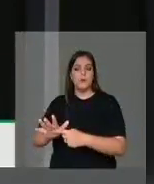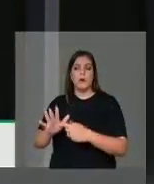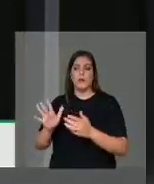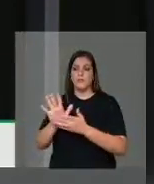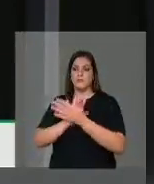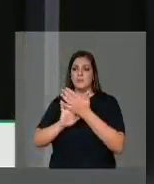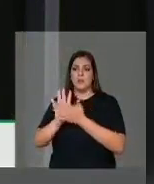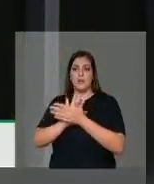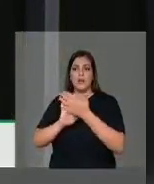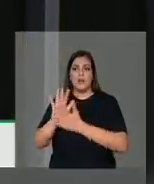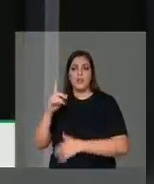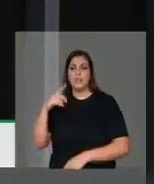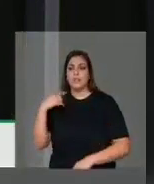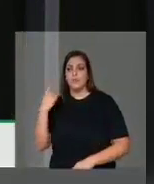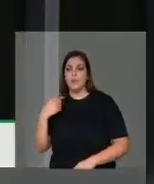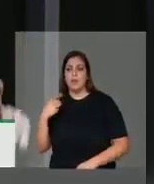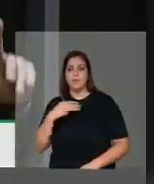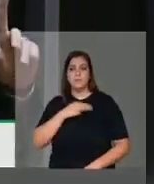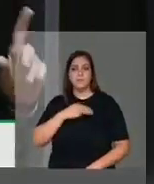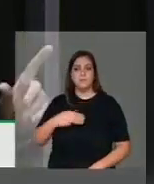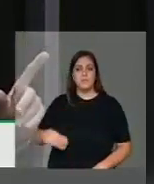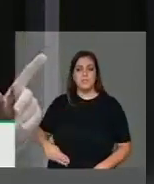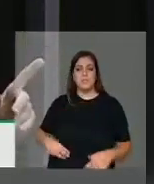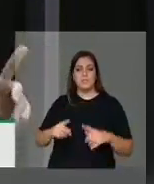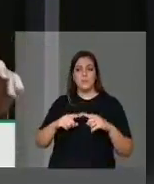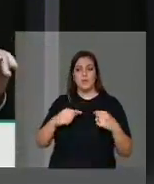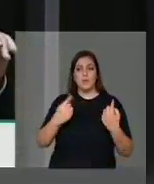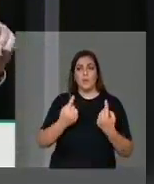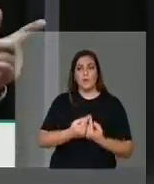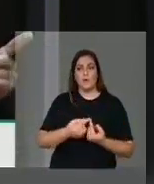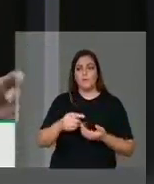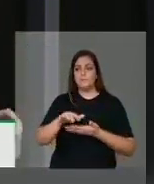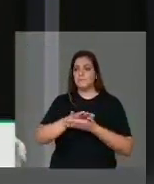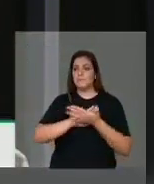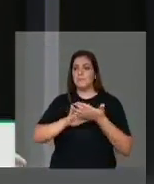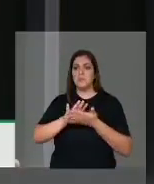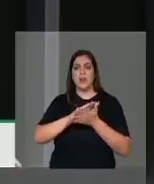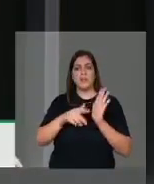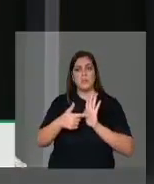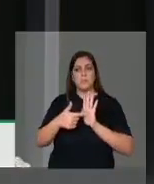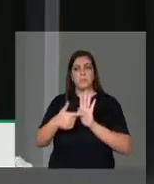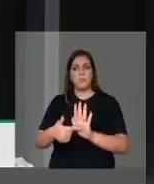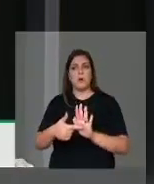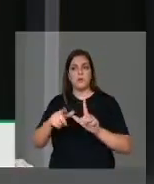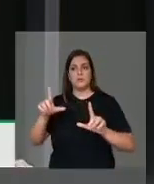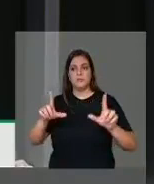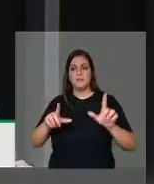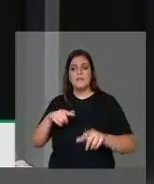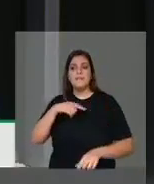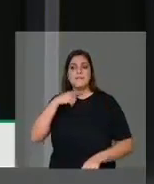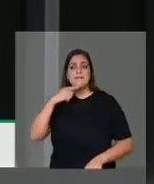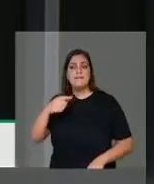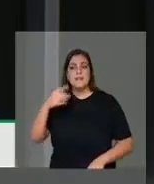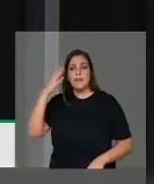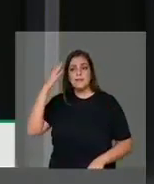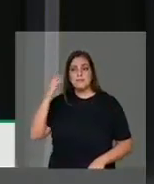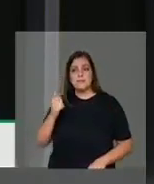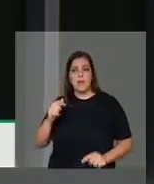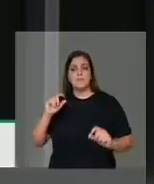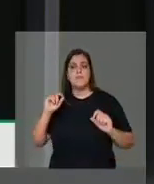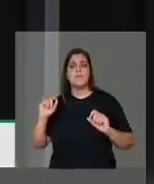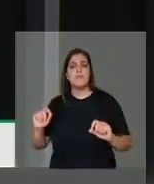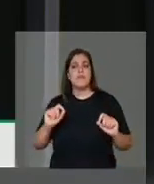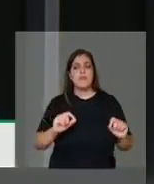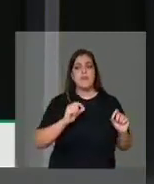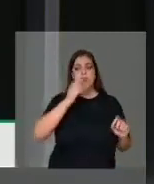suas sustentações e os ministros depois se reúnem e decidem. Não se sabe o voto divergente, não